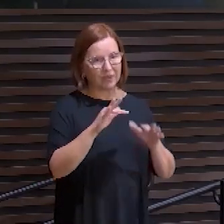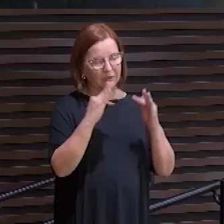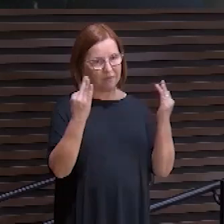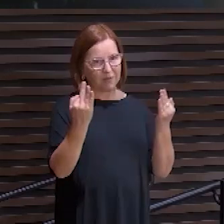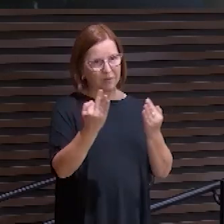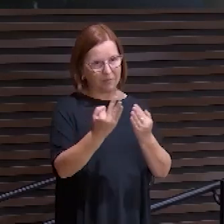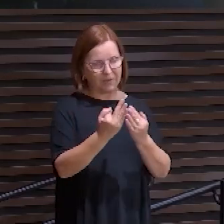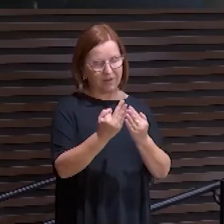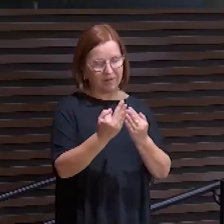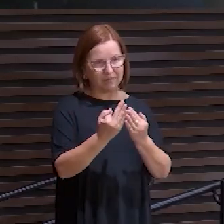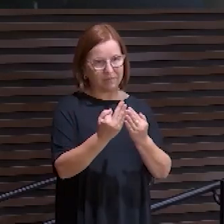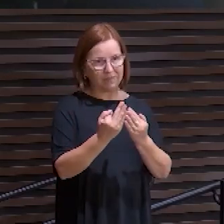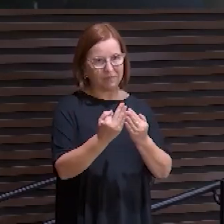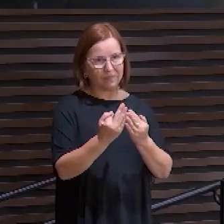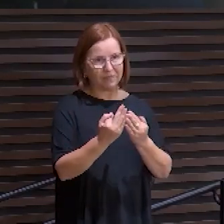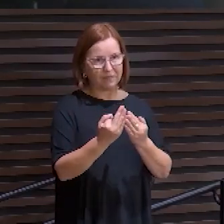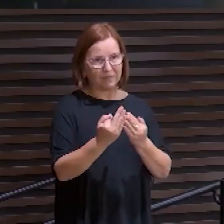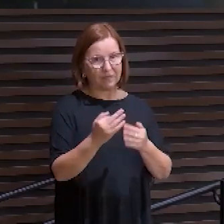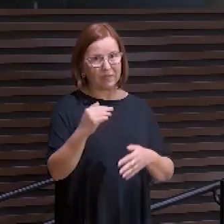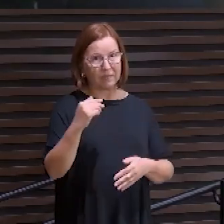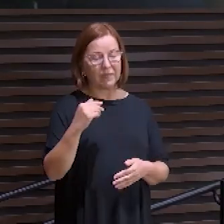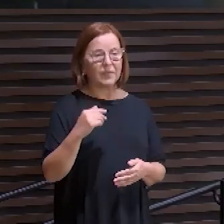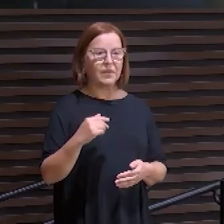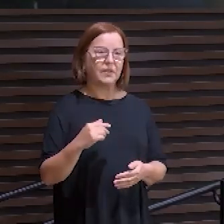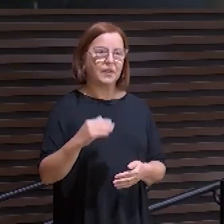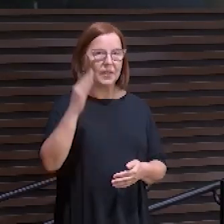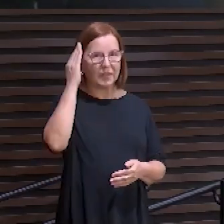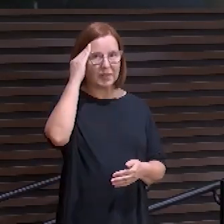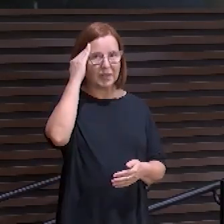da família em sua real importância.